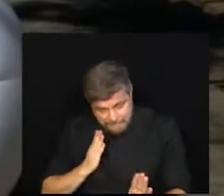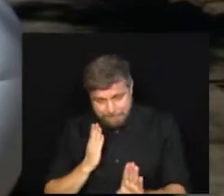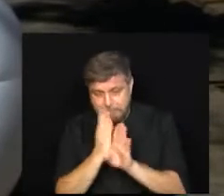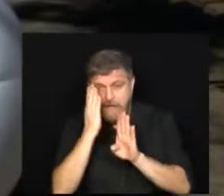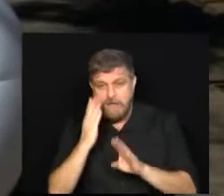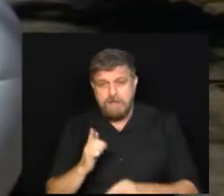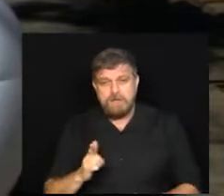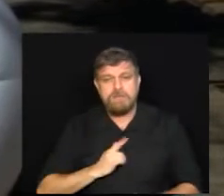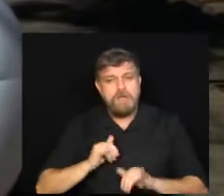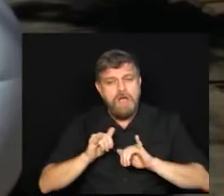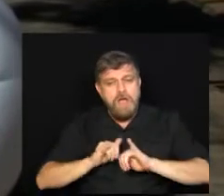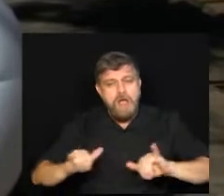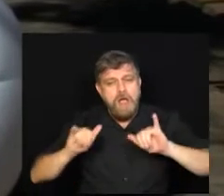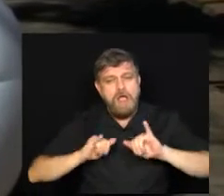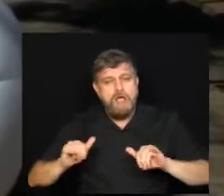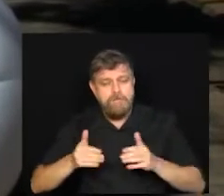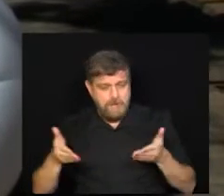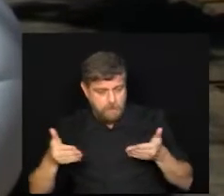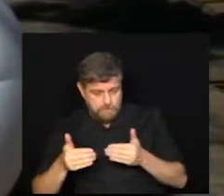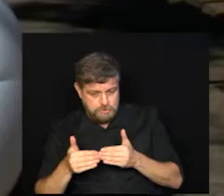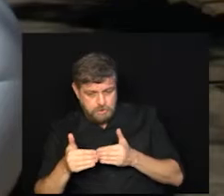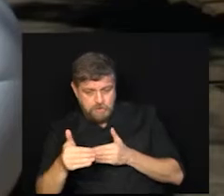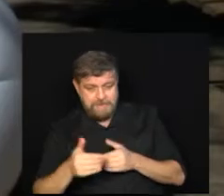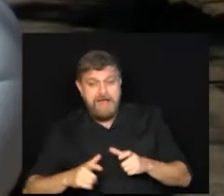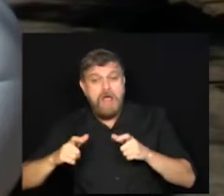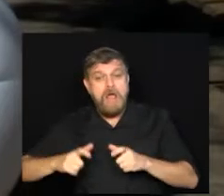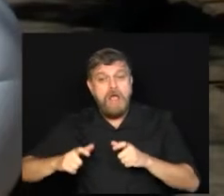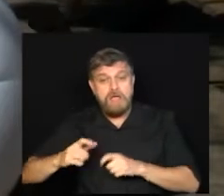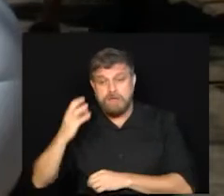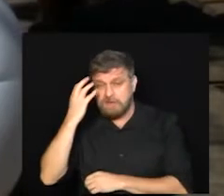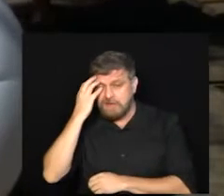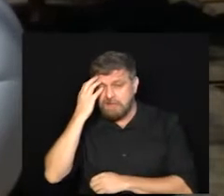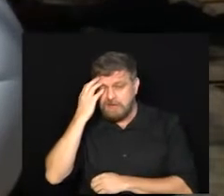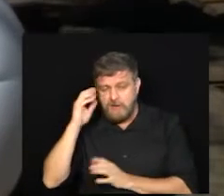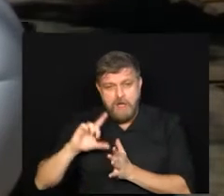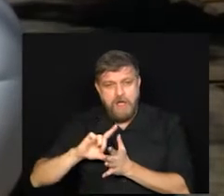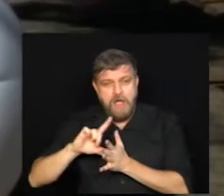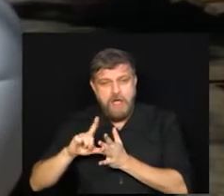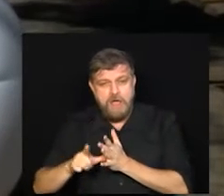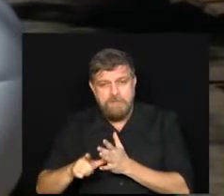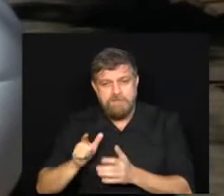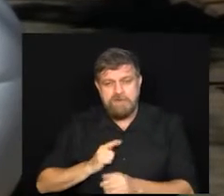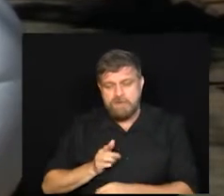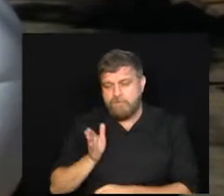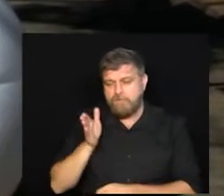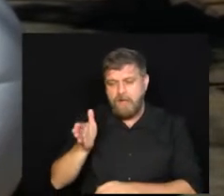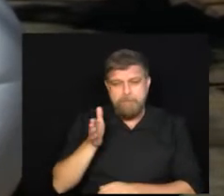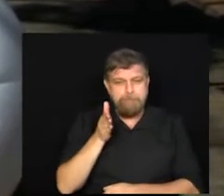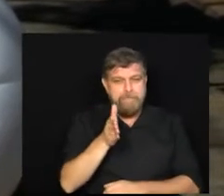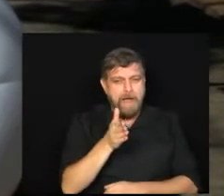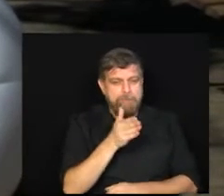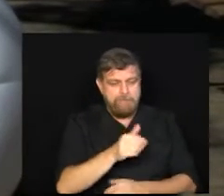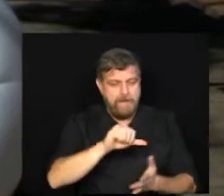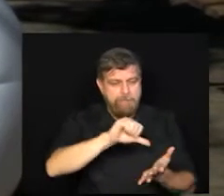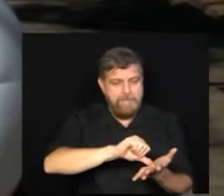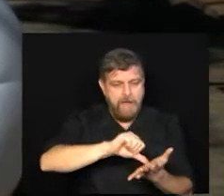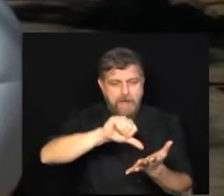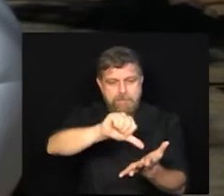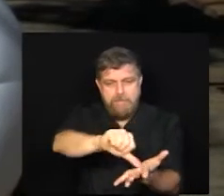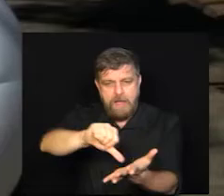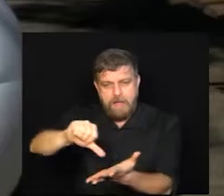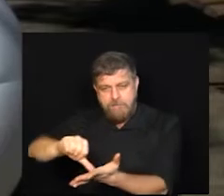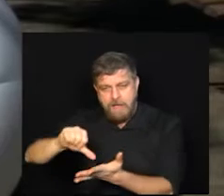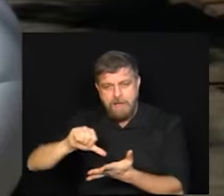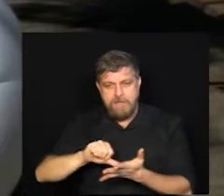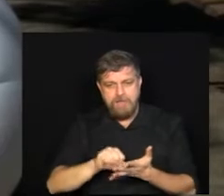Essa campanha está começando hoje aqui na Lagoa do Taquaral, mas depois ela é itinerante, né? Cada dia vocês estarão em algum lugar específico, vai